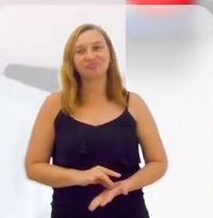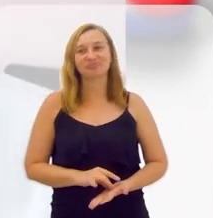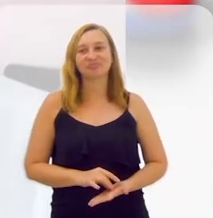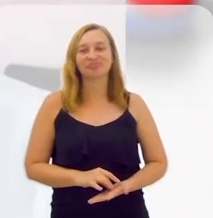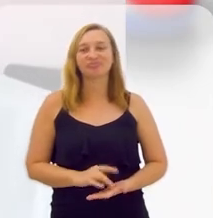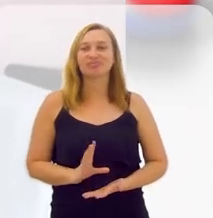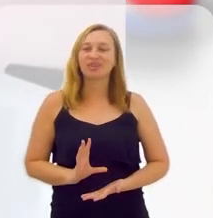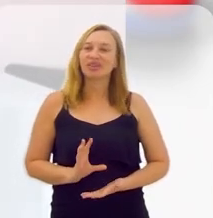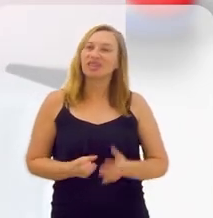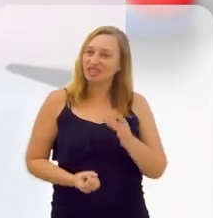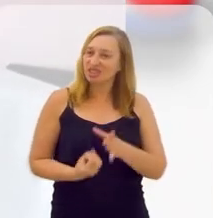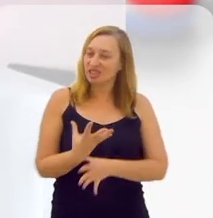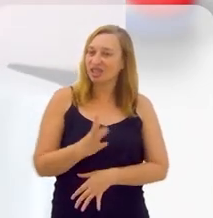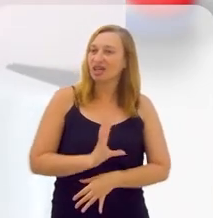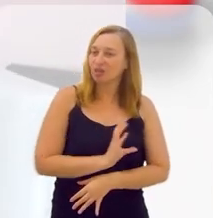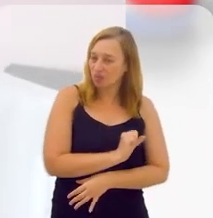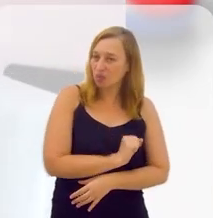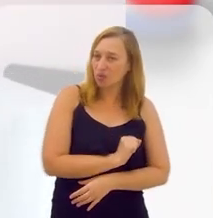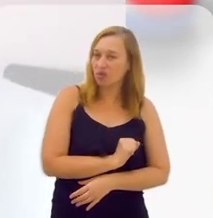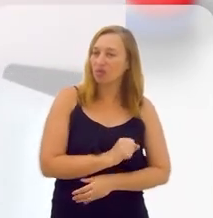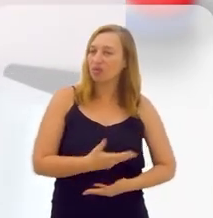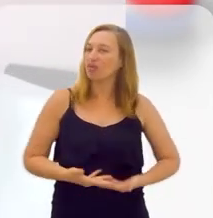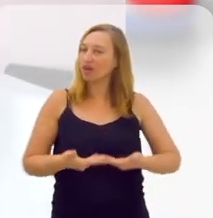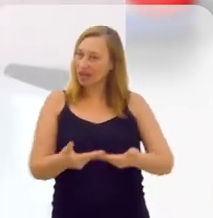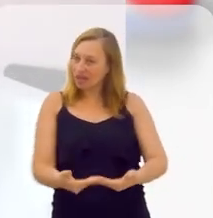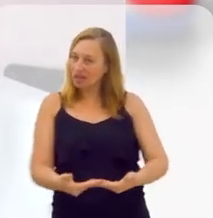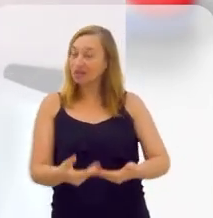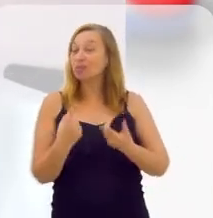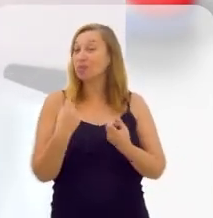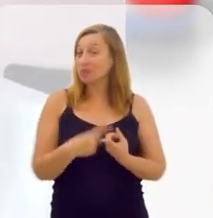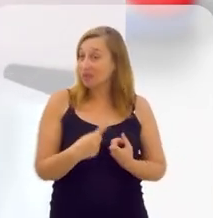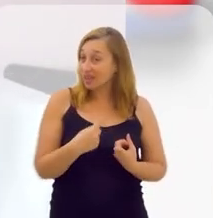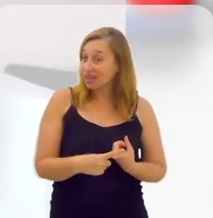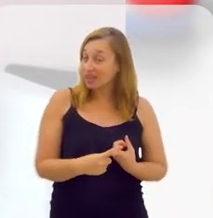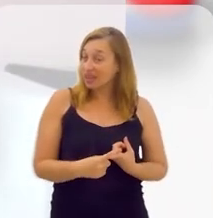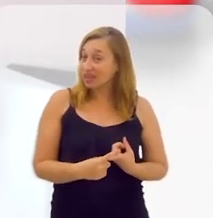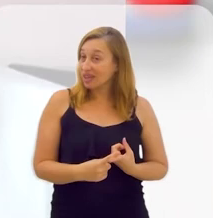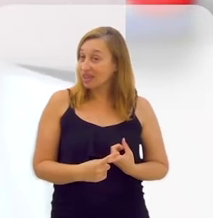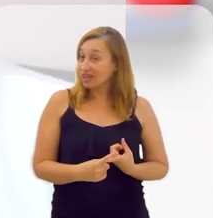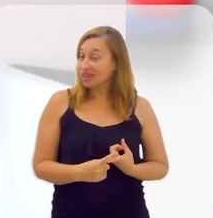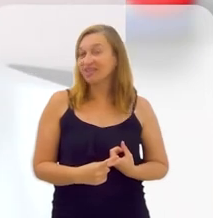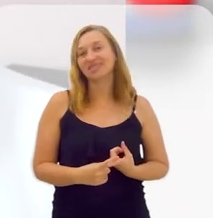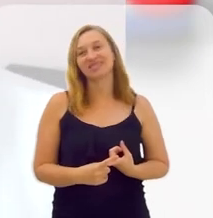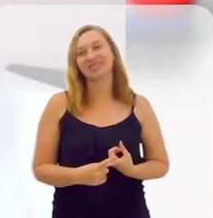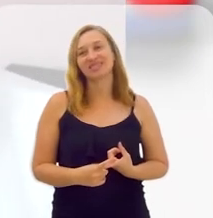se põe amor no que a gente oferece, entendeu? Porque